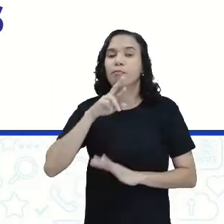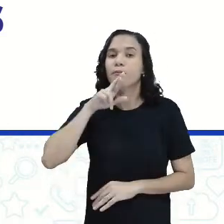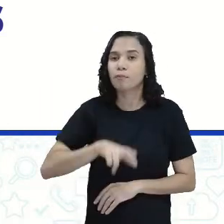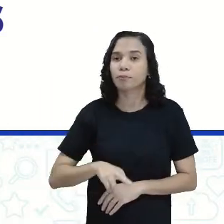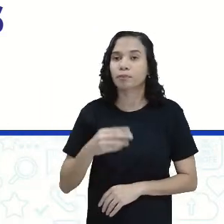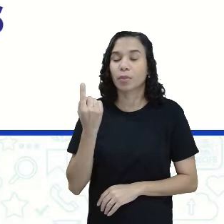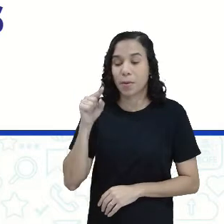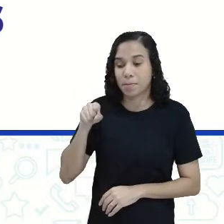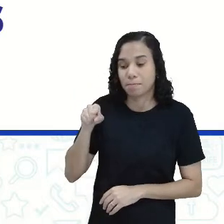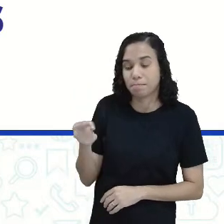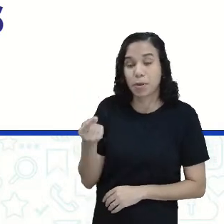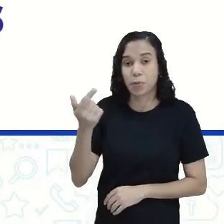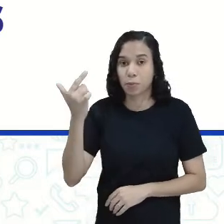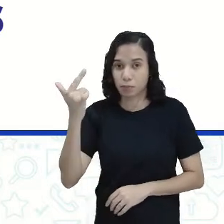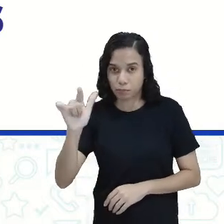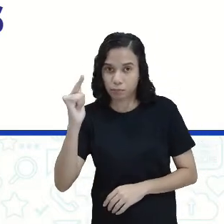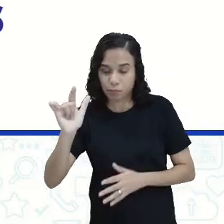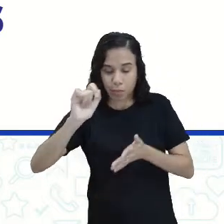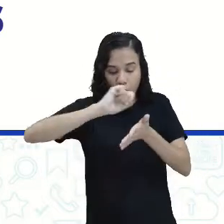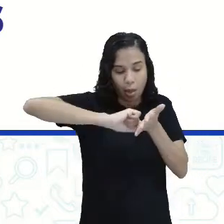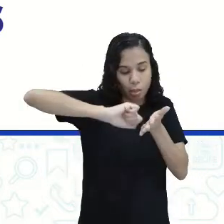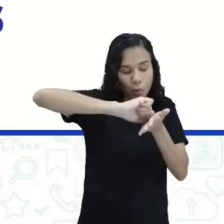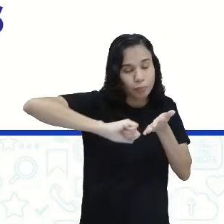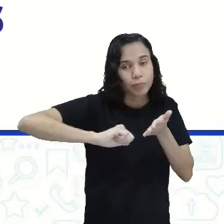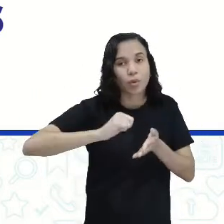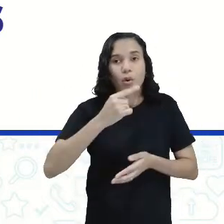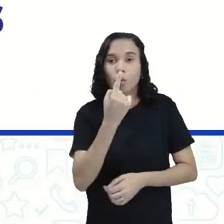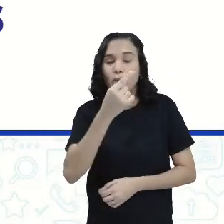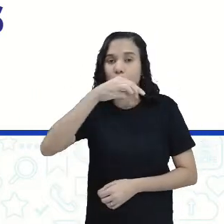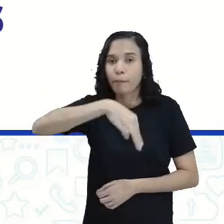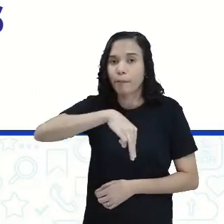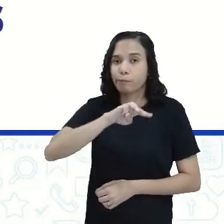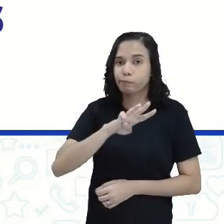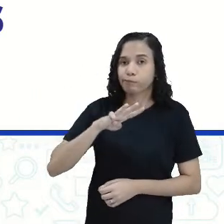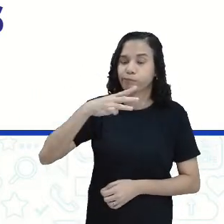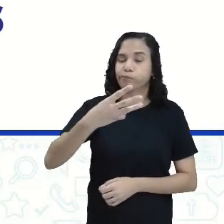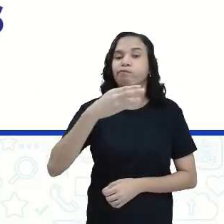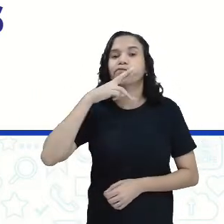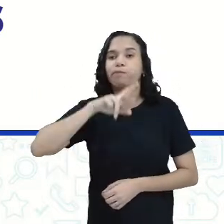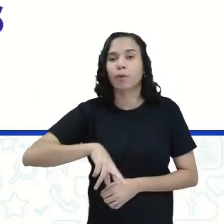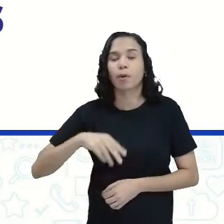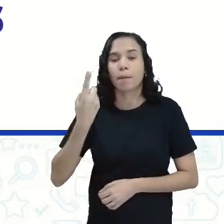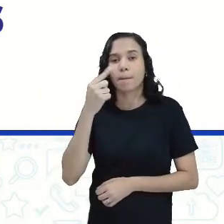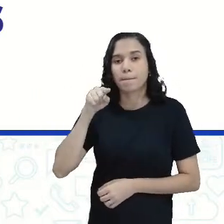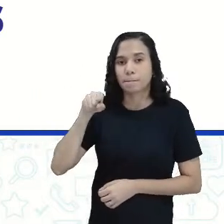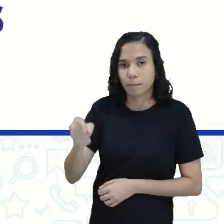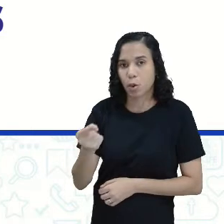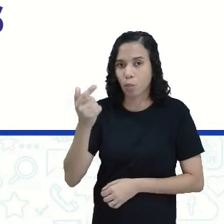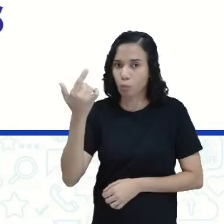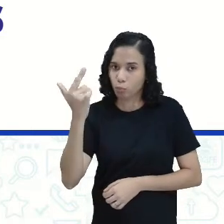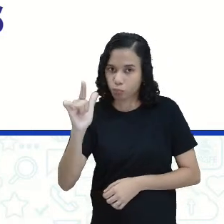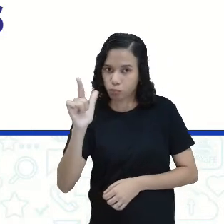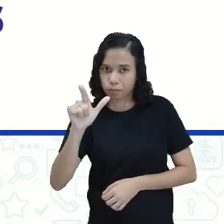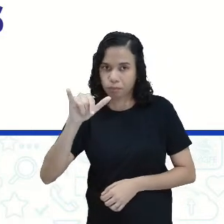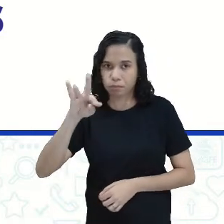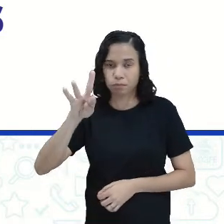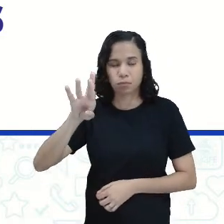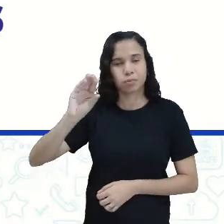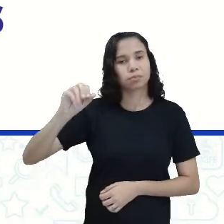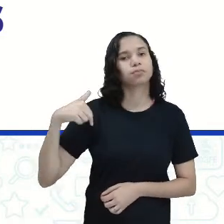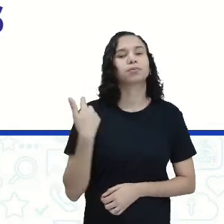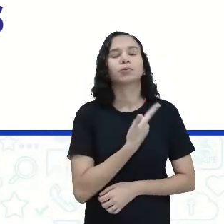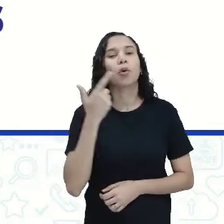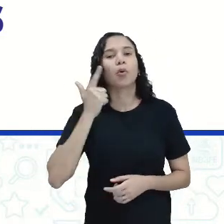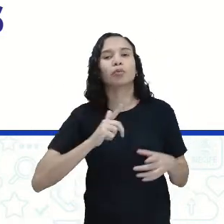a 1.000 litros. Anote isso aí no caderno. 1 metro cúbico equivale a 1.000 litros. Isso é muito importante, tá bom? Para poder a gente